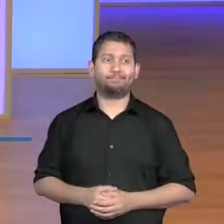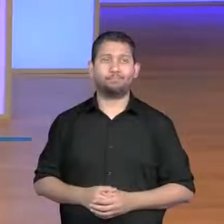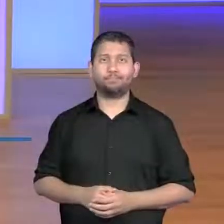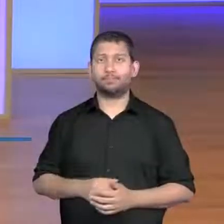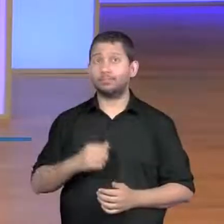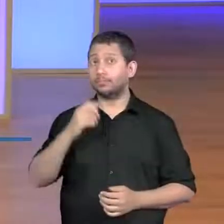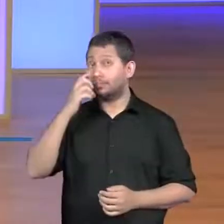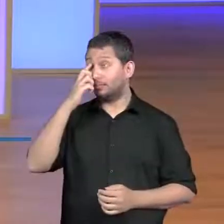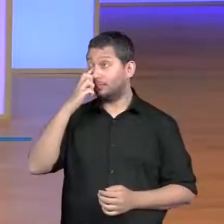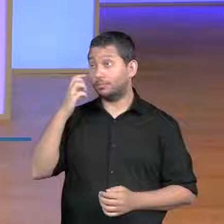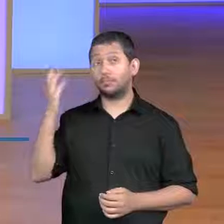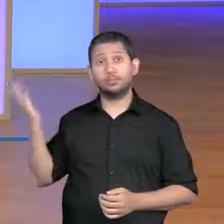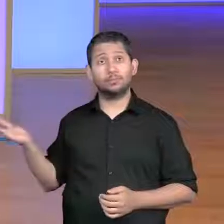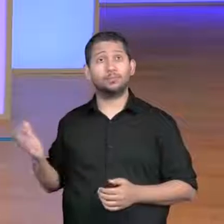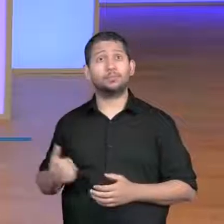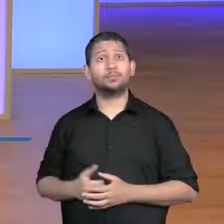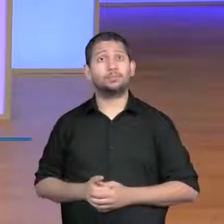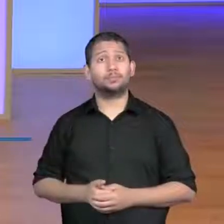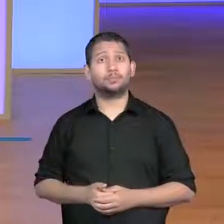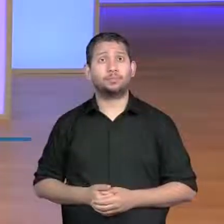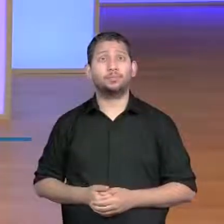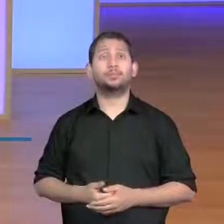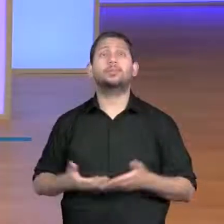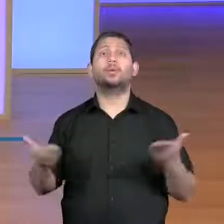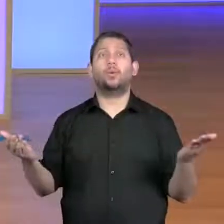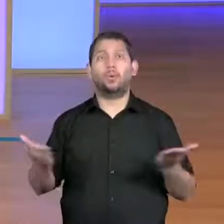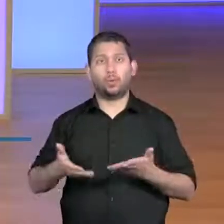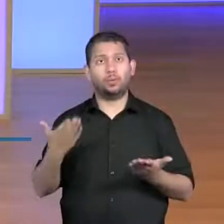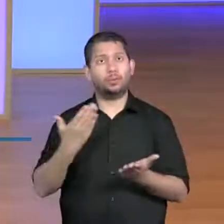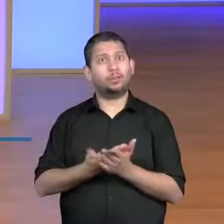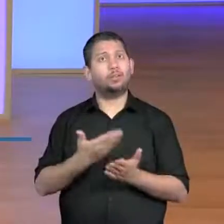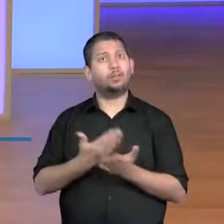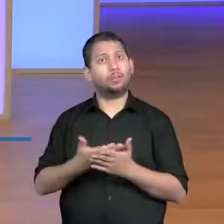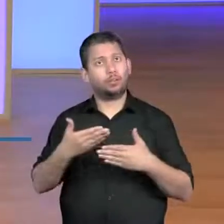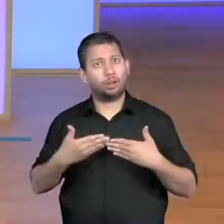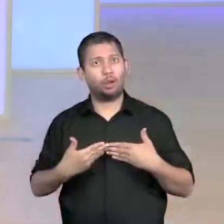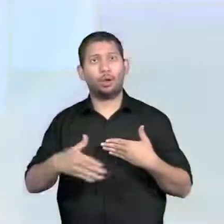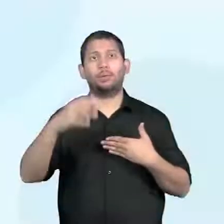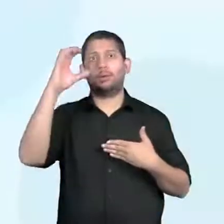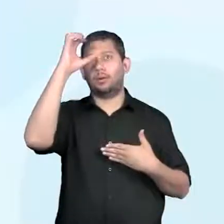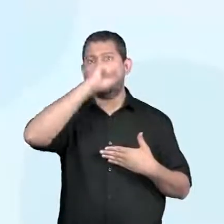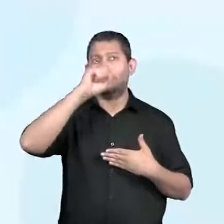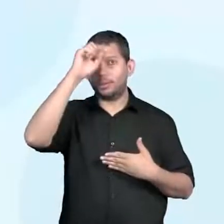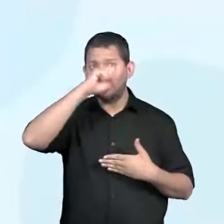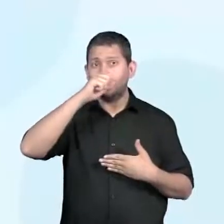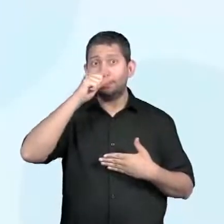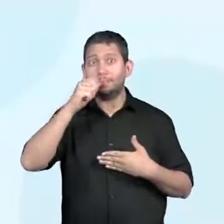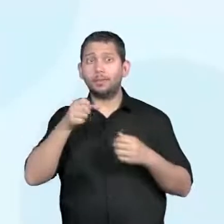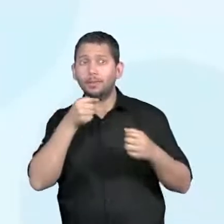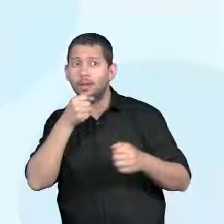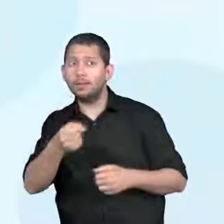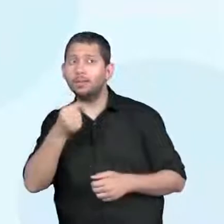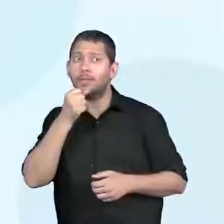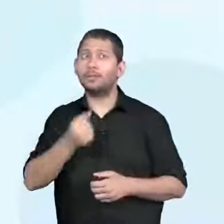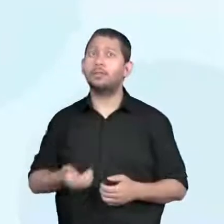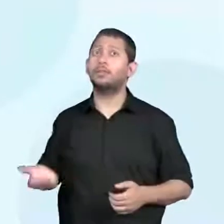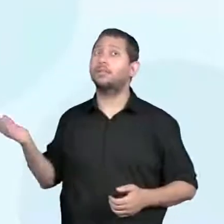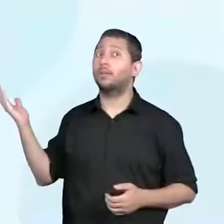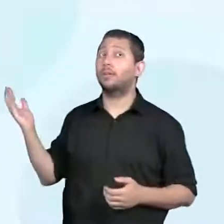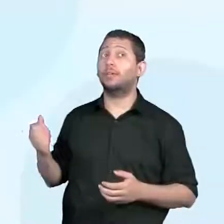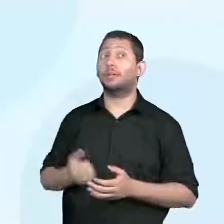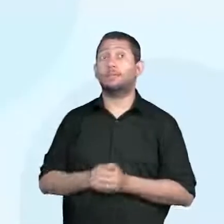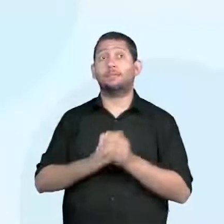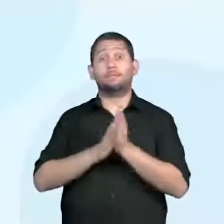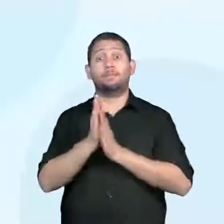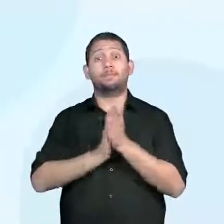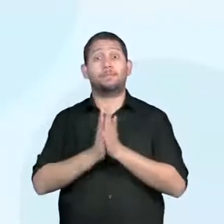Pro. E que vamos aprender nessa aula. A gente já conversou aqui que vamos falar sobre entrevistas. Muito bem. Agora a